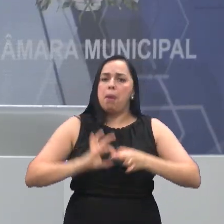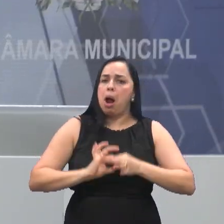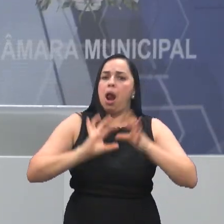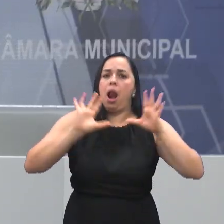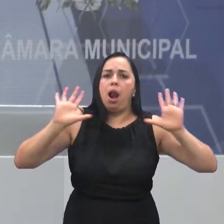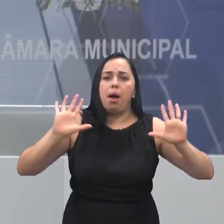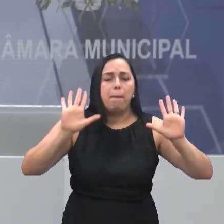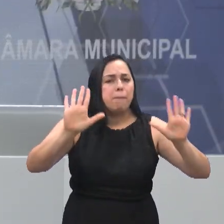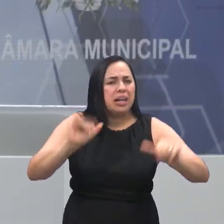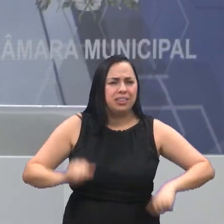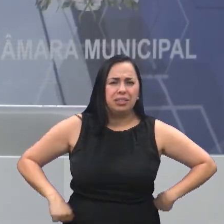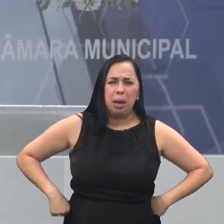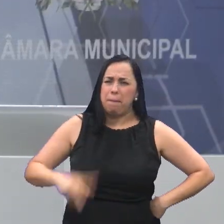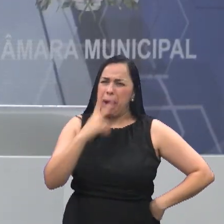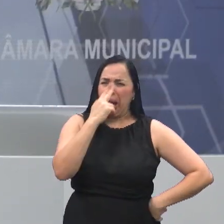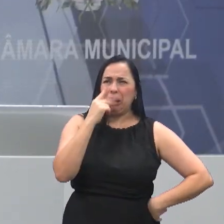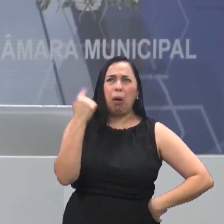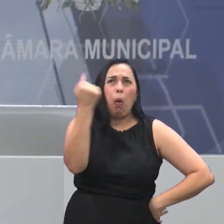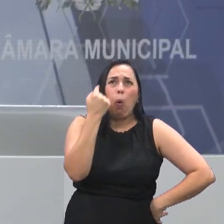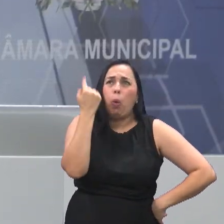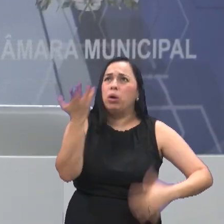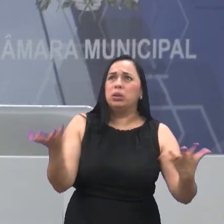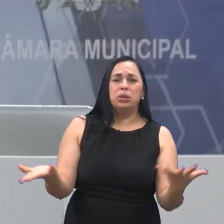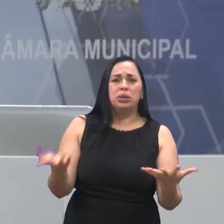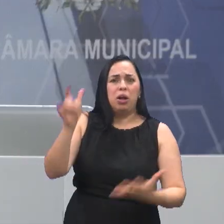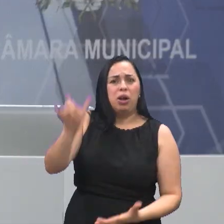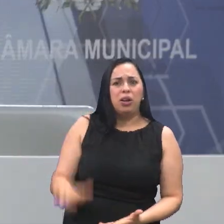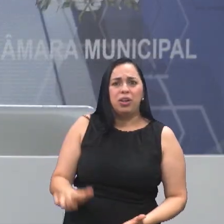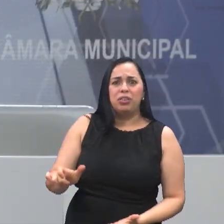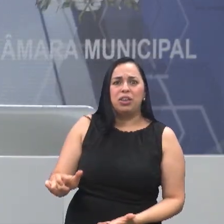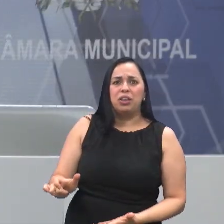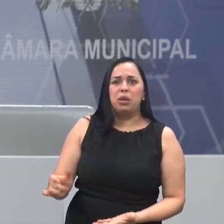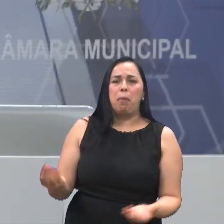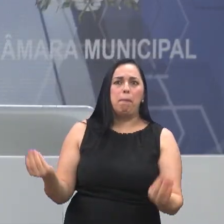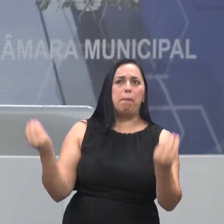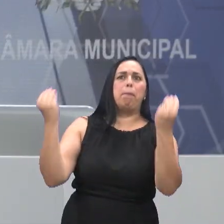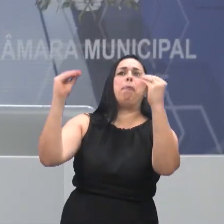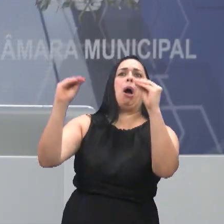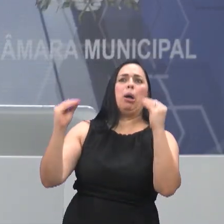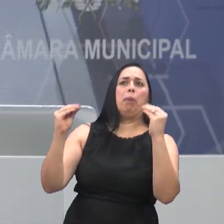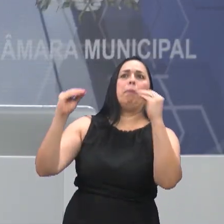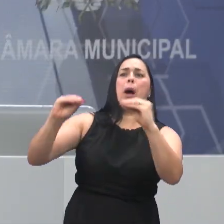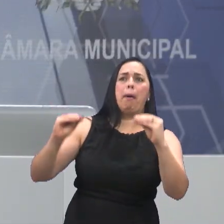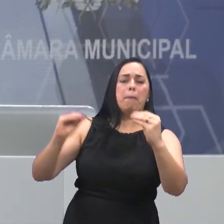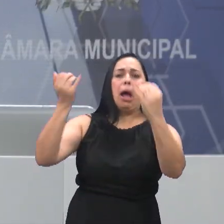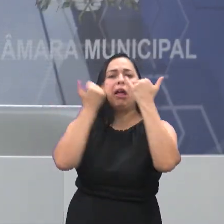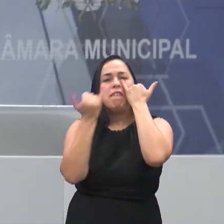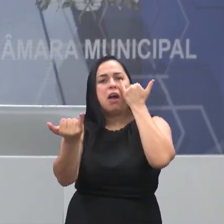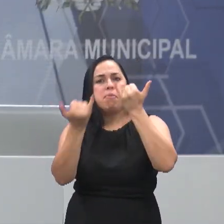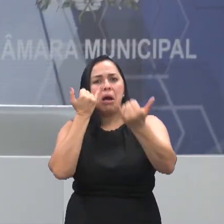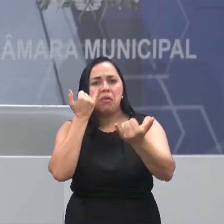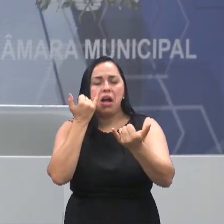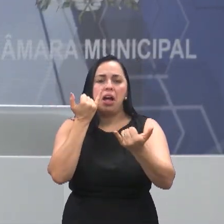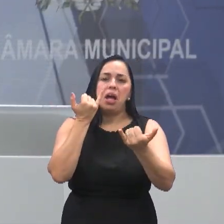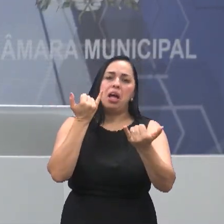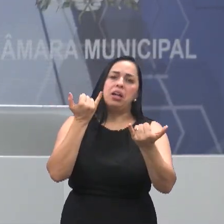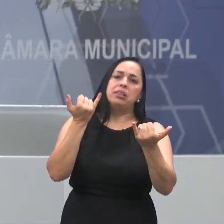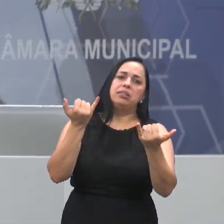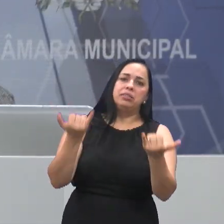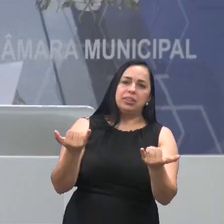olha que loucura, olha que loucura. O vereador joga aqui na informação, e claro que de um